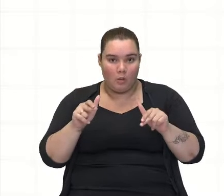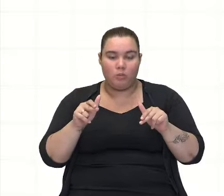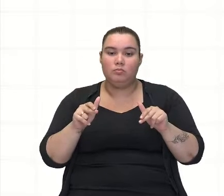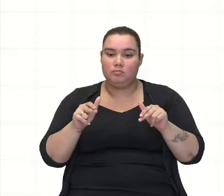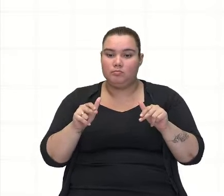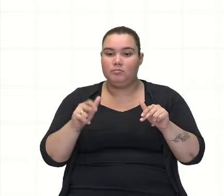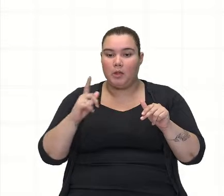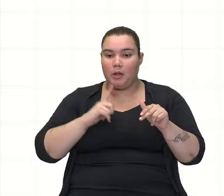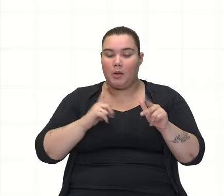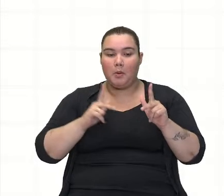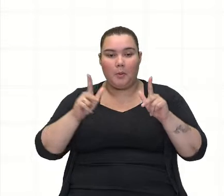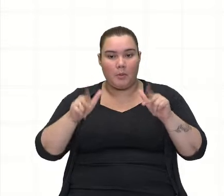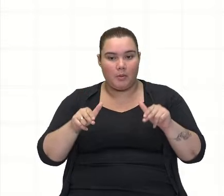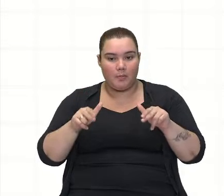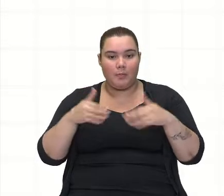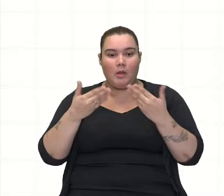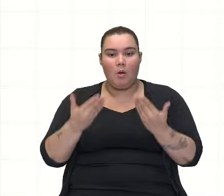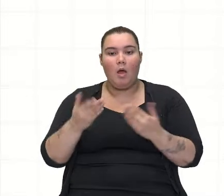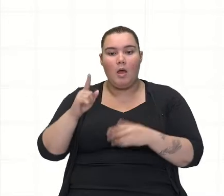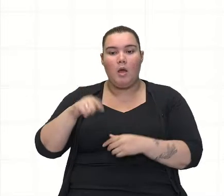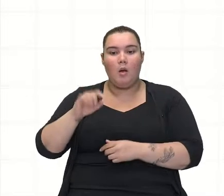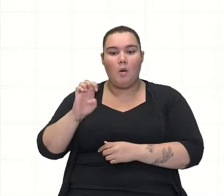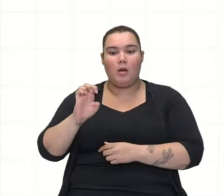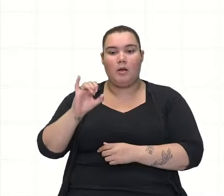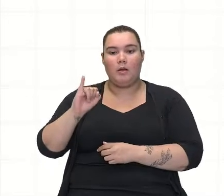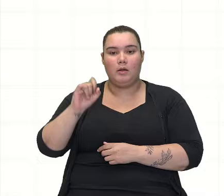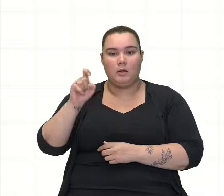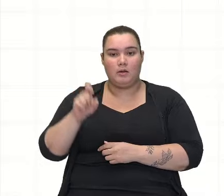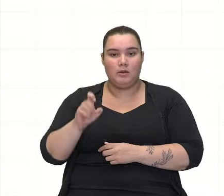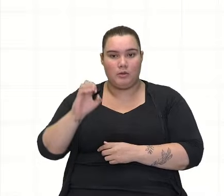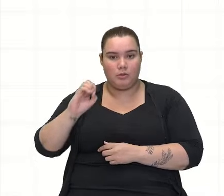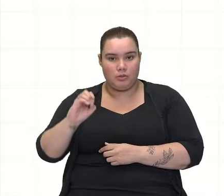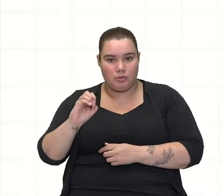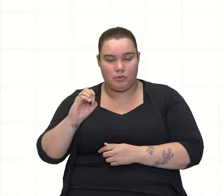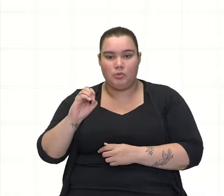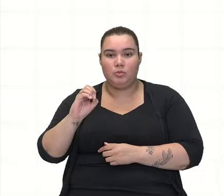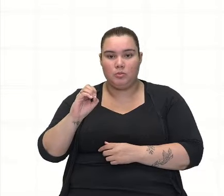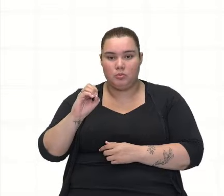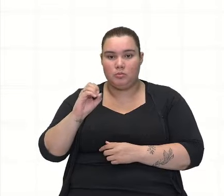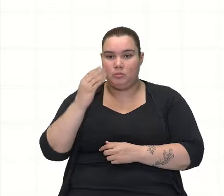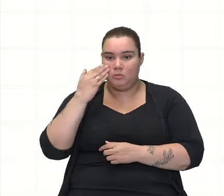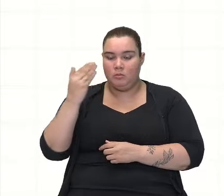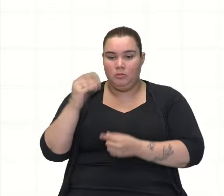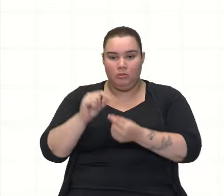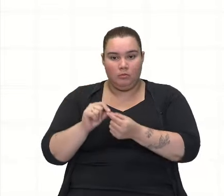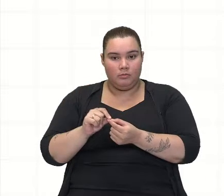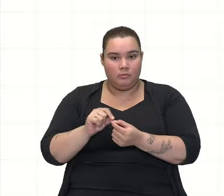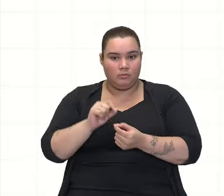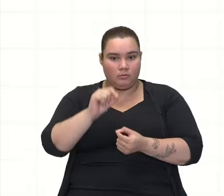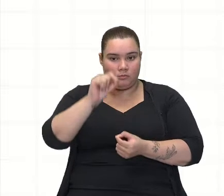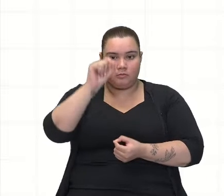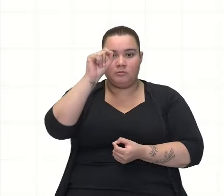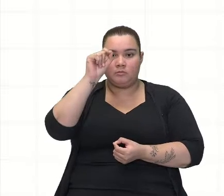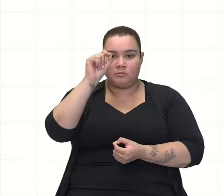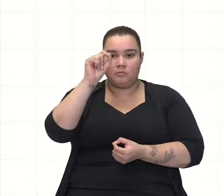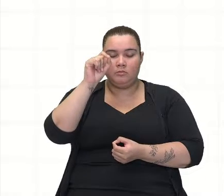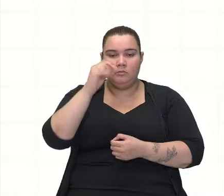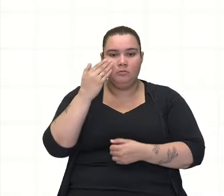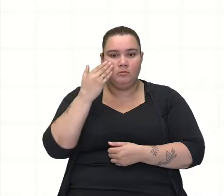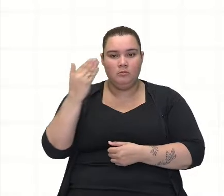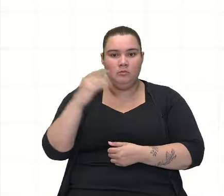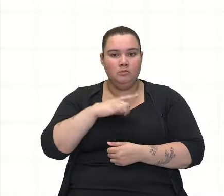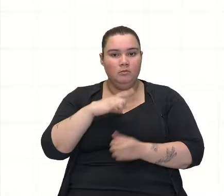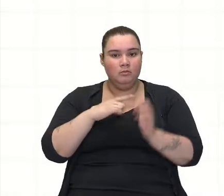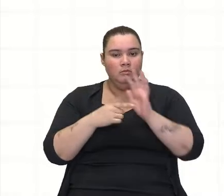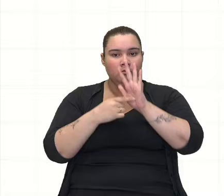E também é chamado de eixo, né, de simetria. Está aqui a nossa reta, tá? Vou reforçar